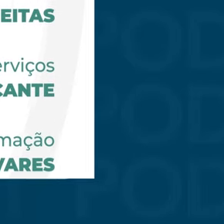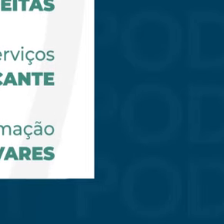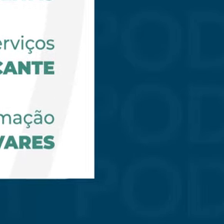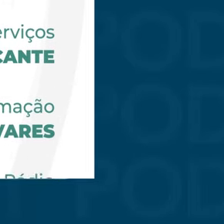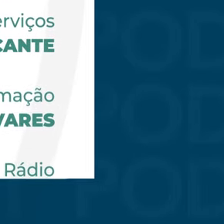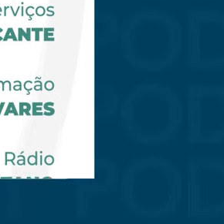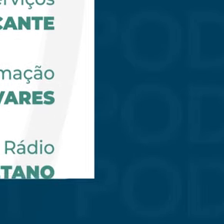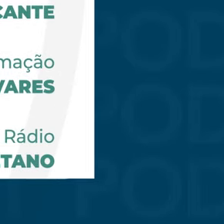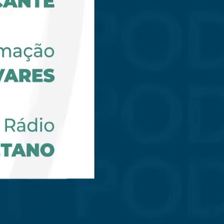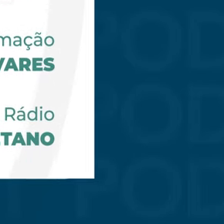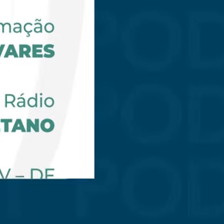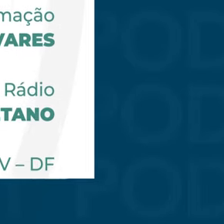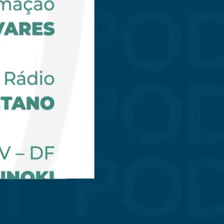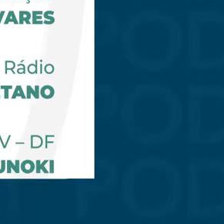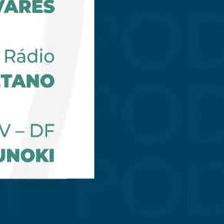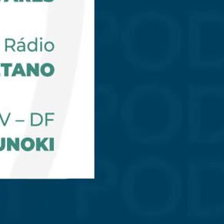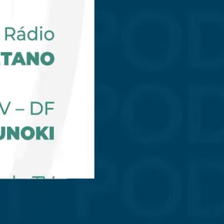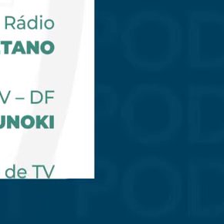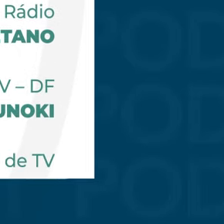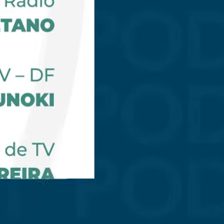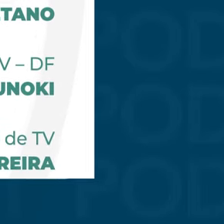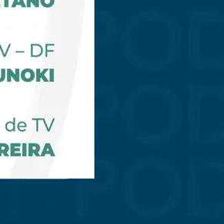planeta he